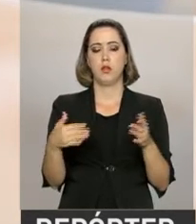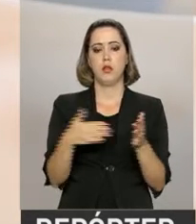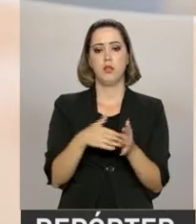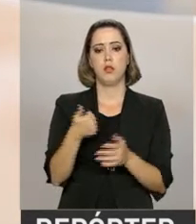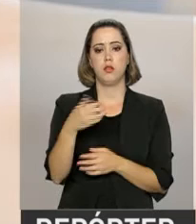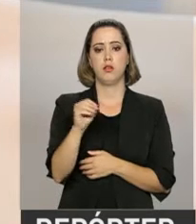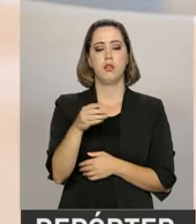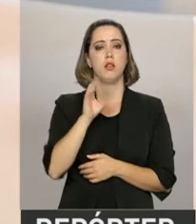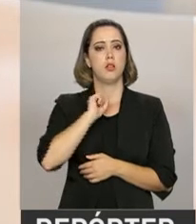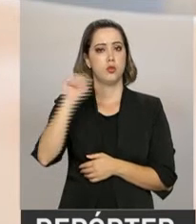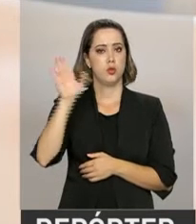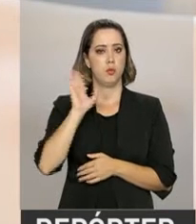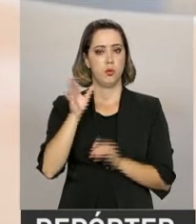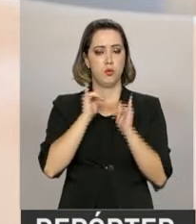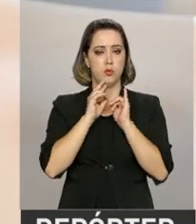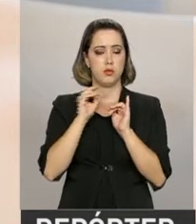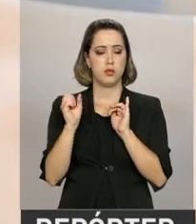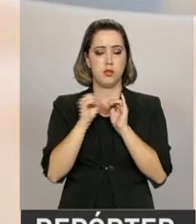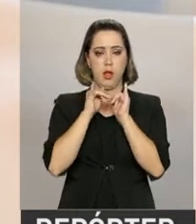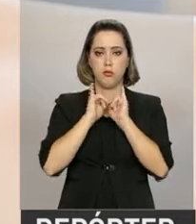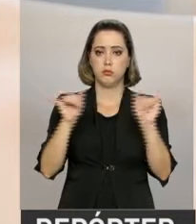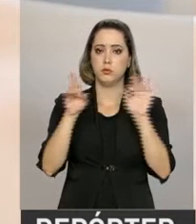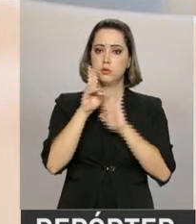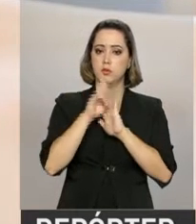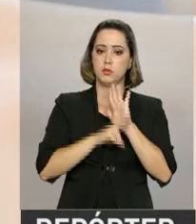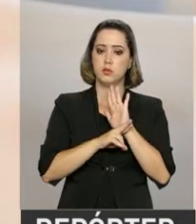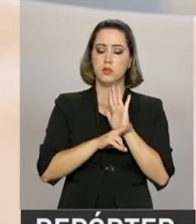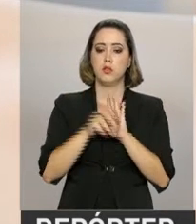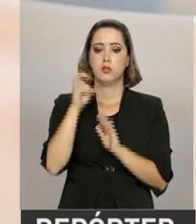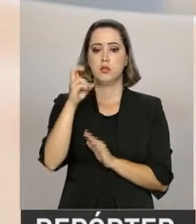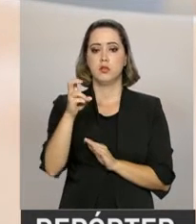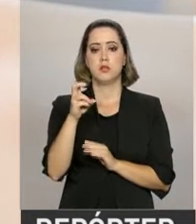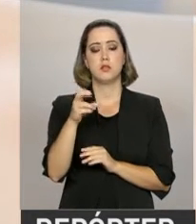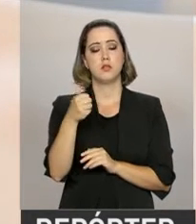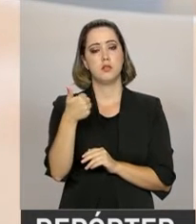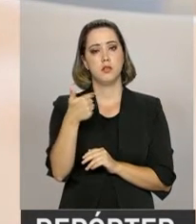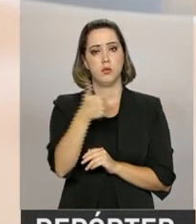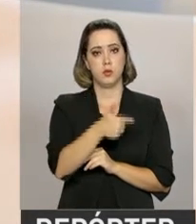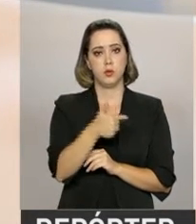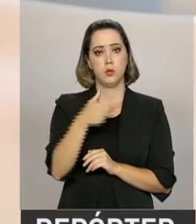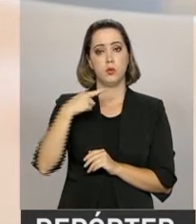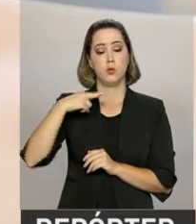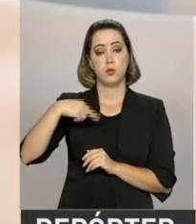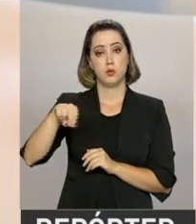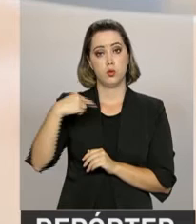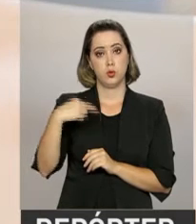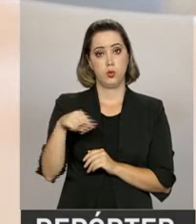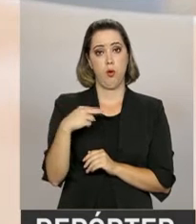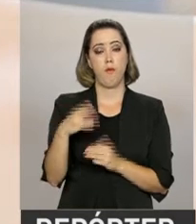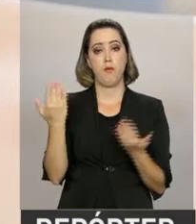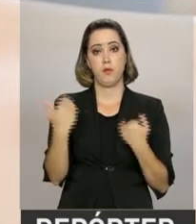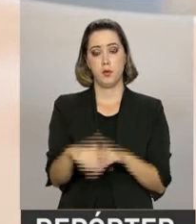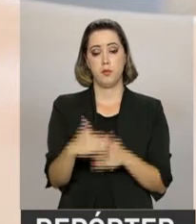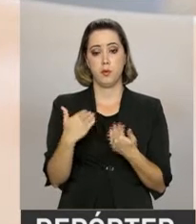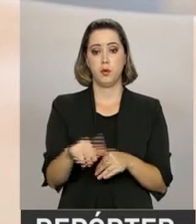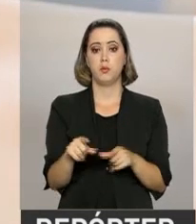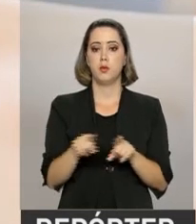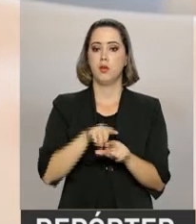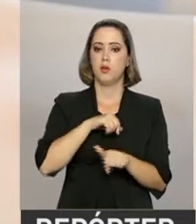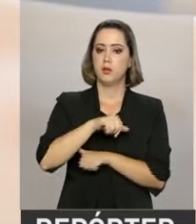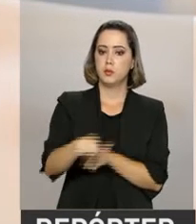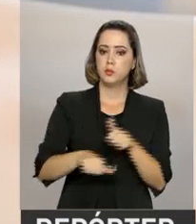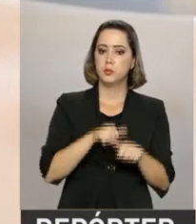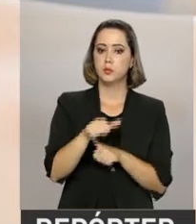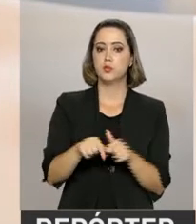de abril. Já as provas serão aplicadas nos dias 5 e 12 de novembro. A mudança de outubro para